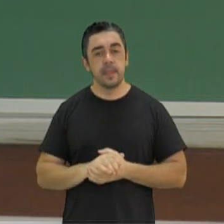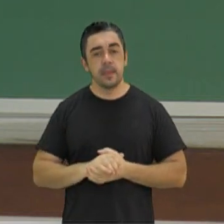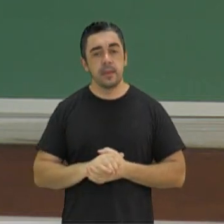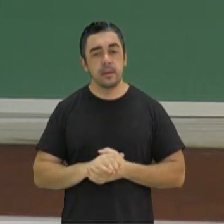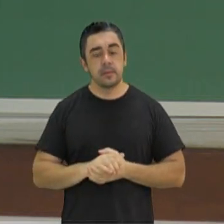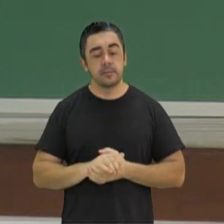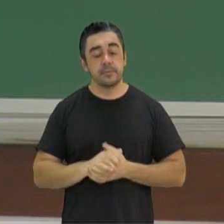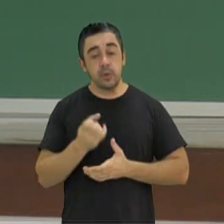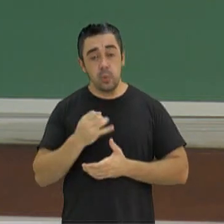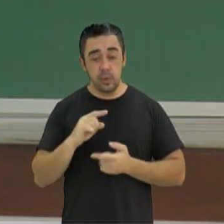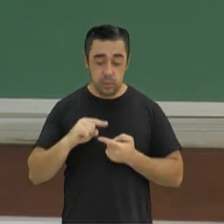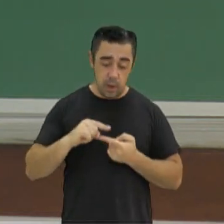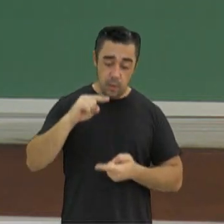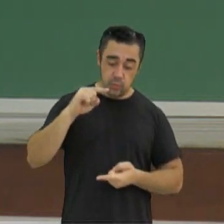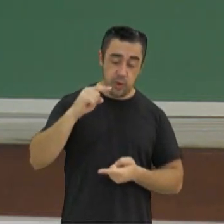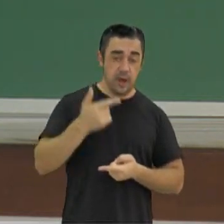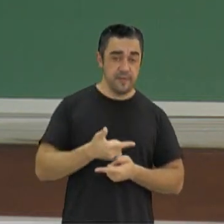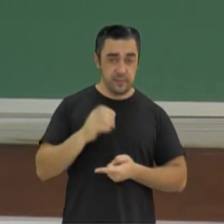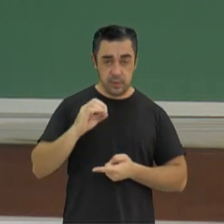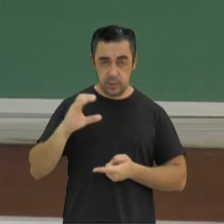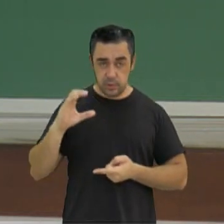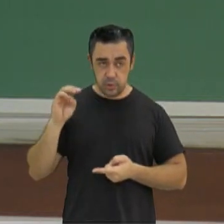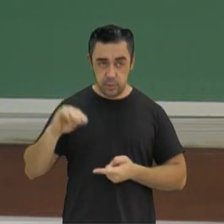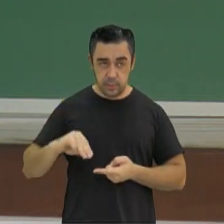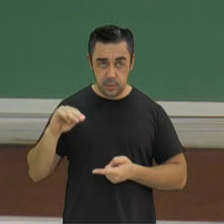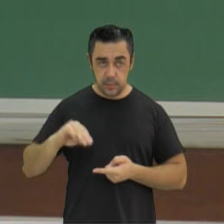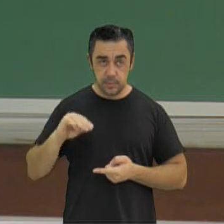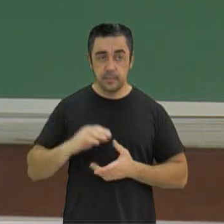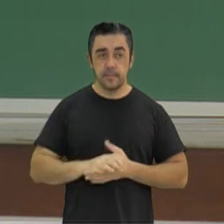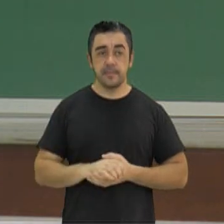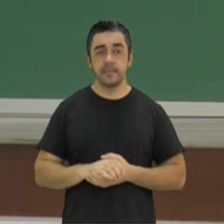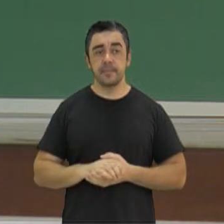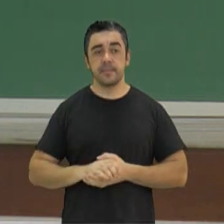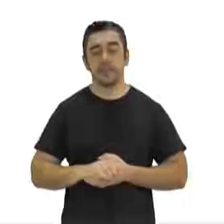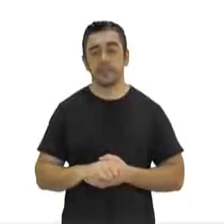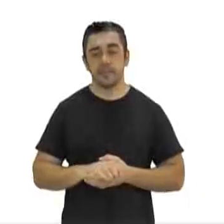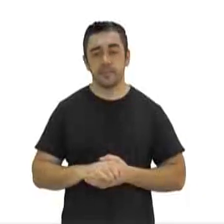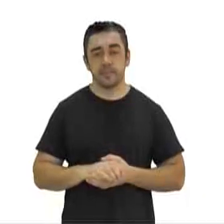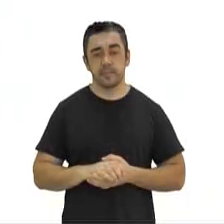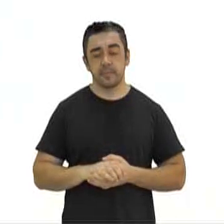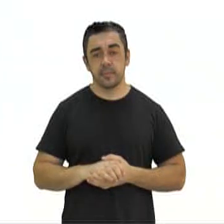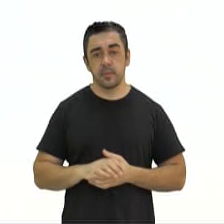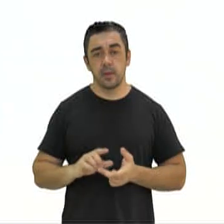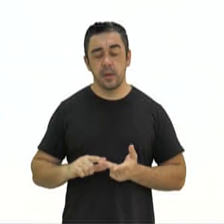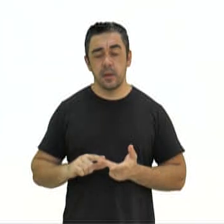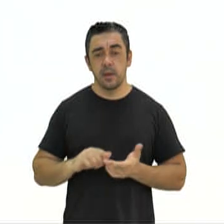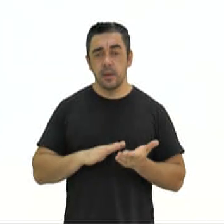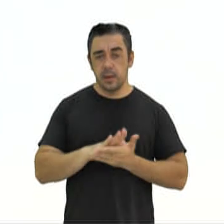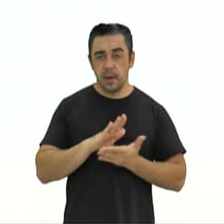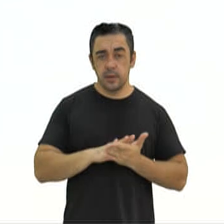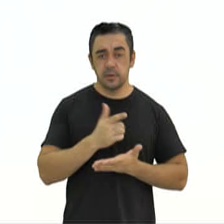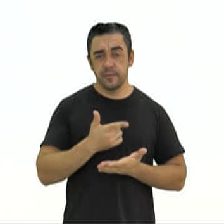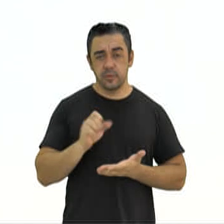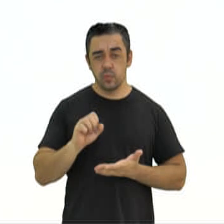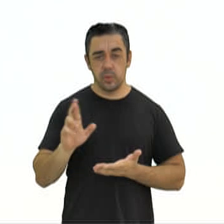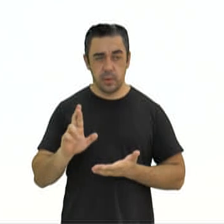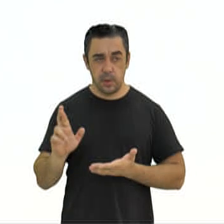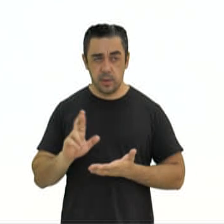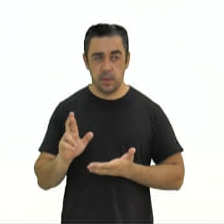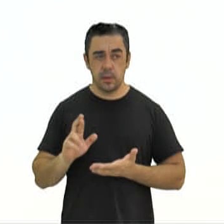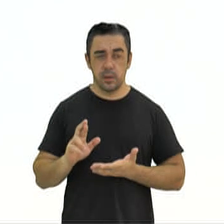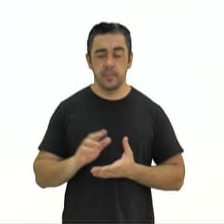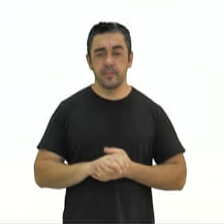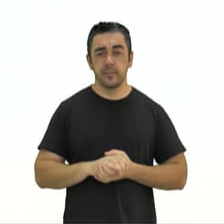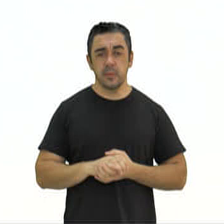a altura do prisma é 20 centímetros, esse é o prisma que completa, o custo do litro é R$ 28,00 e cada